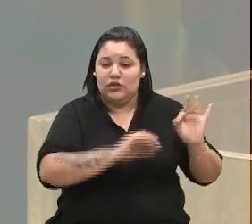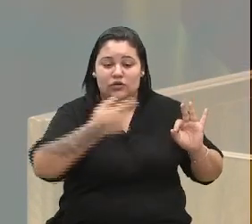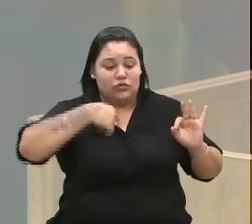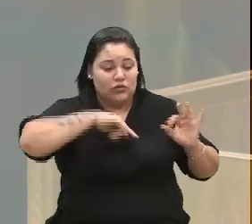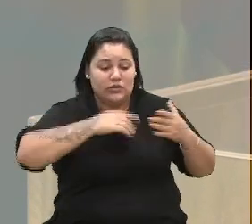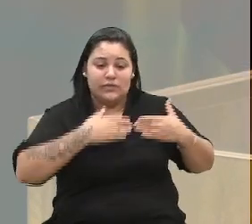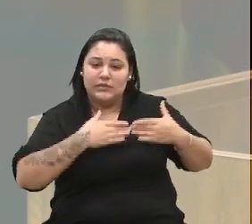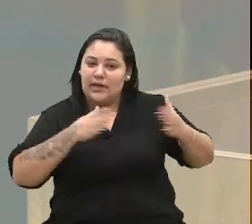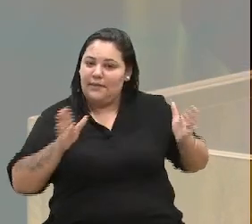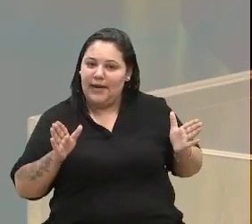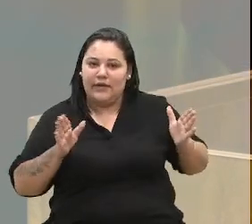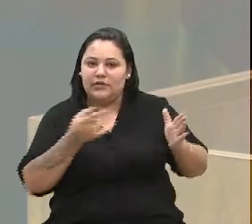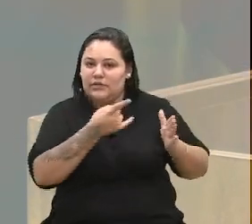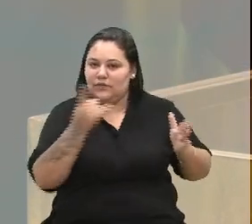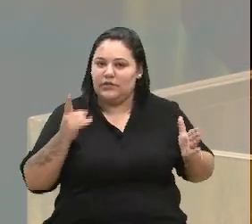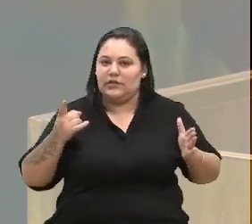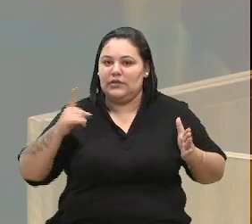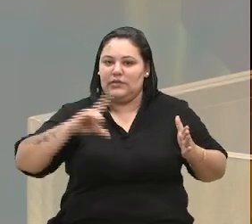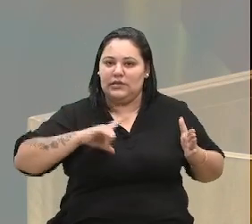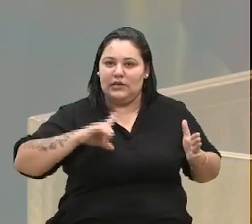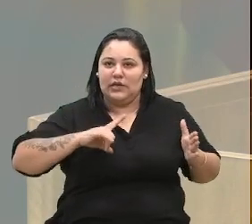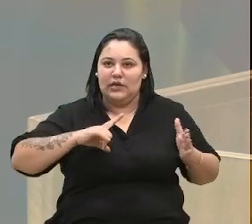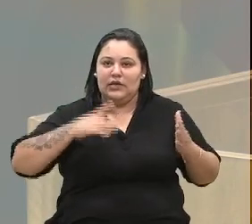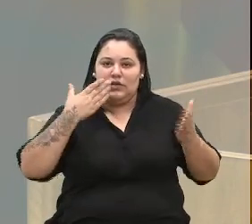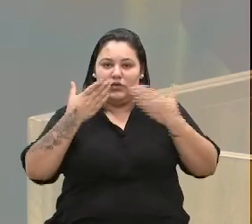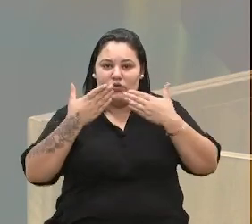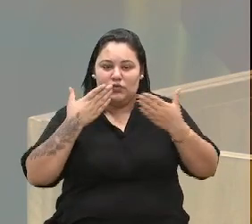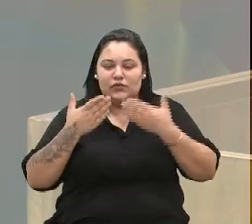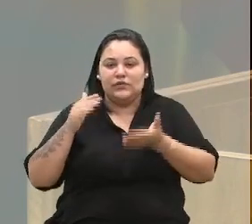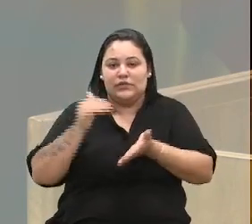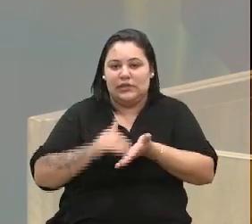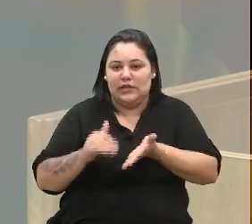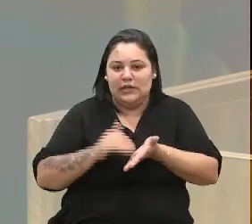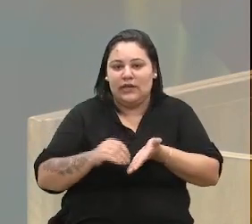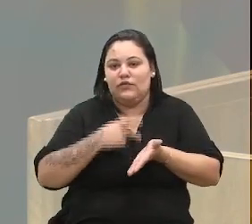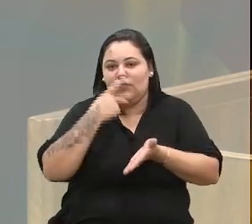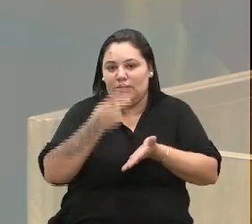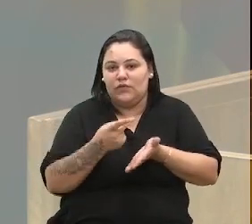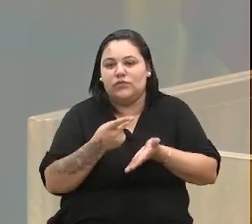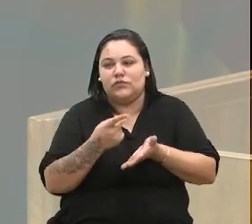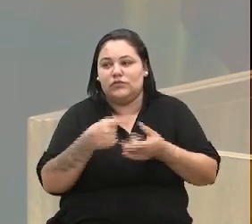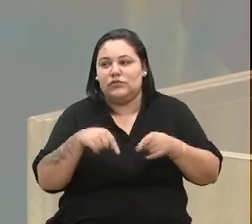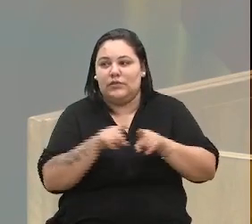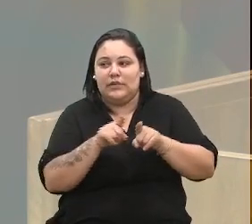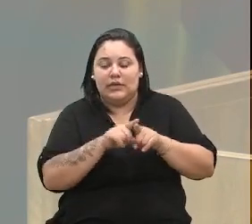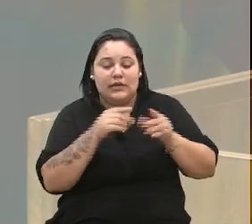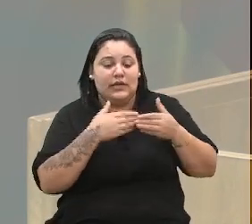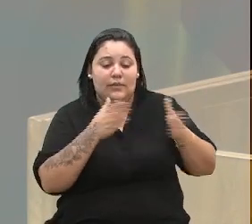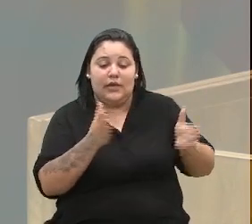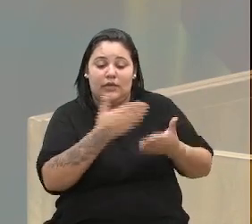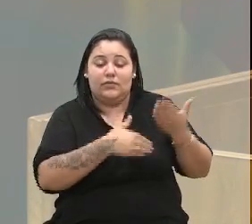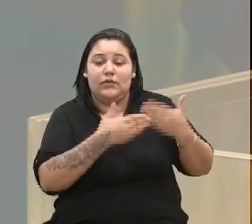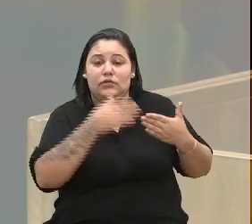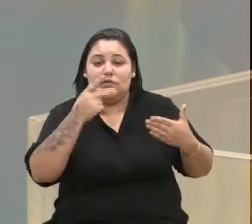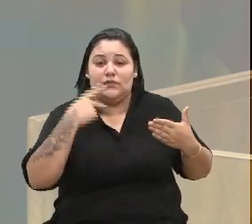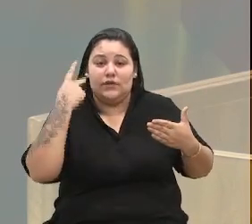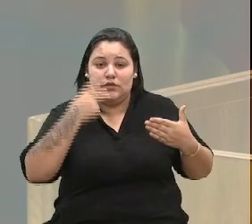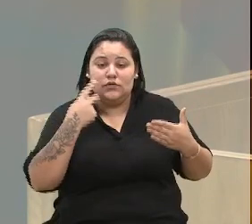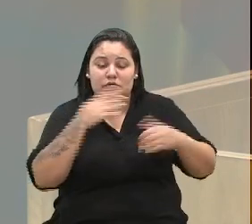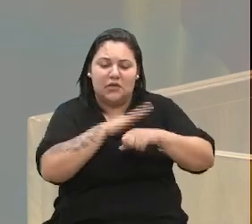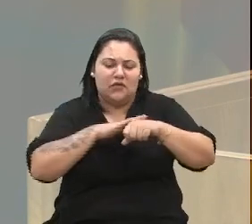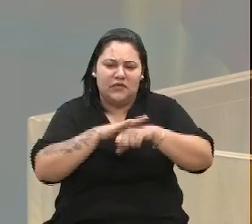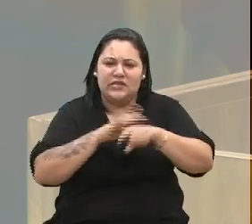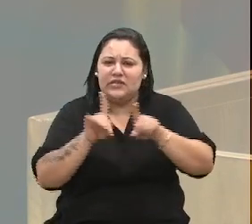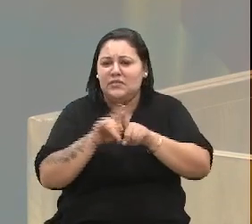né? O secretário, né, reafirmou, reforça, né, que está à disposição de todos os vereadores para conversar e